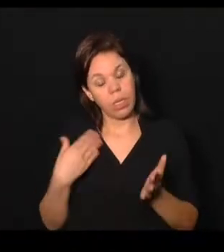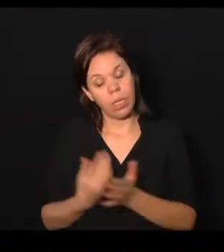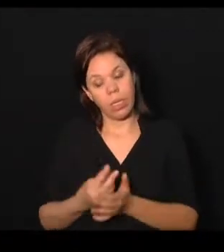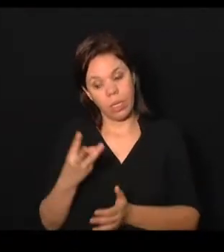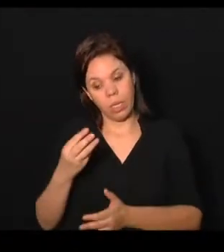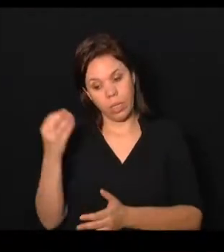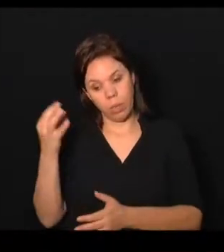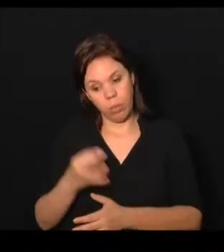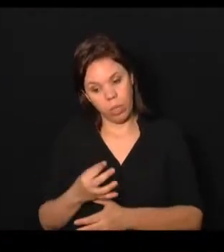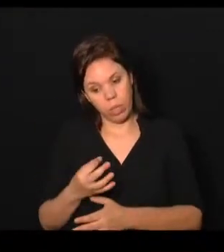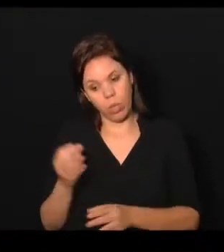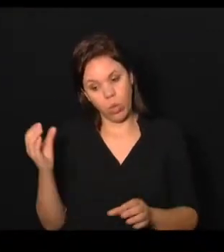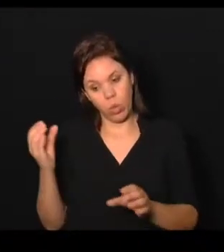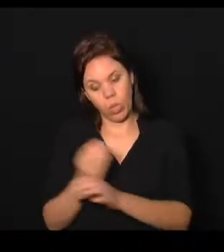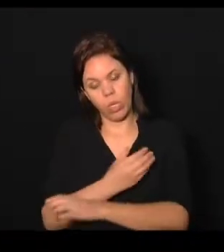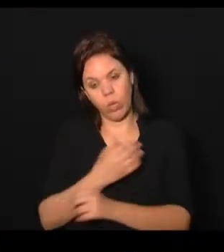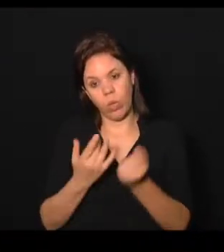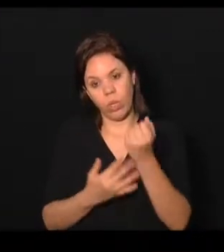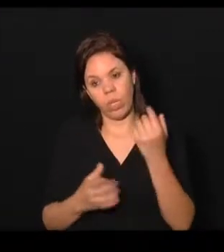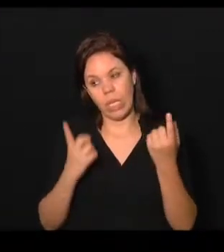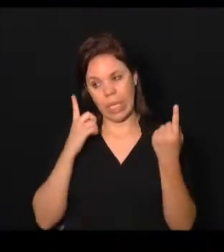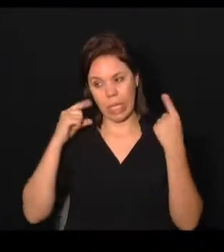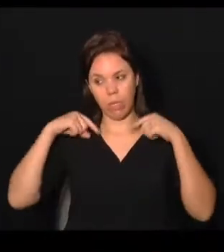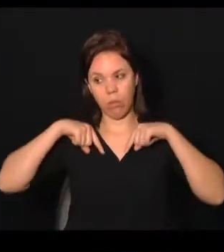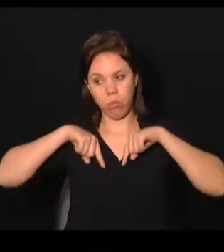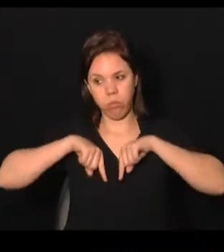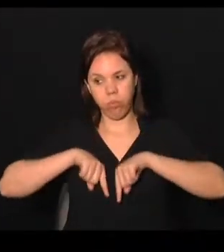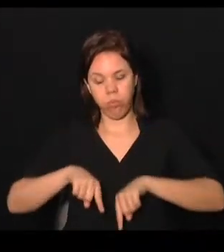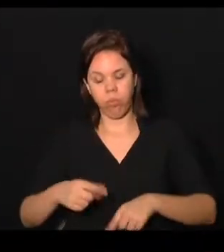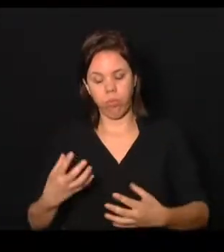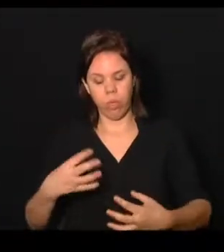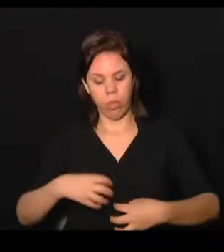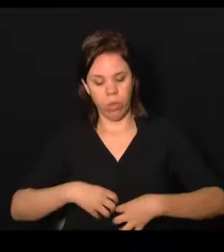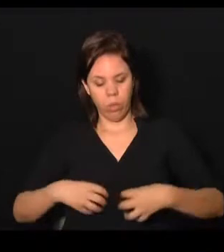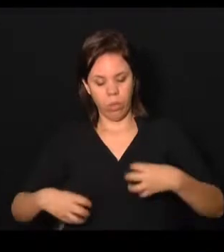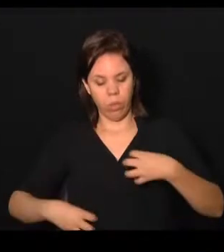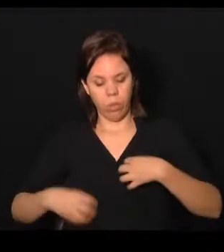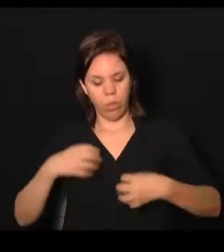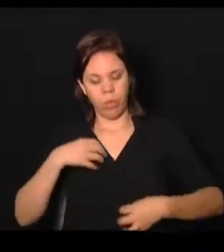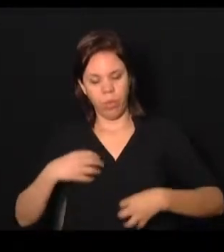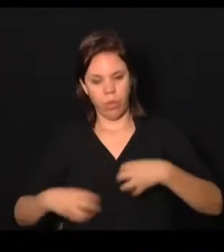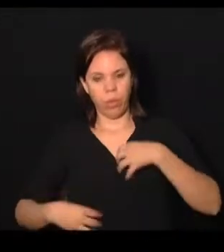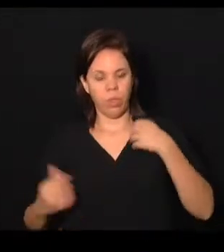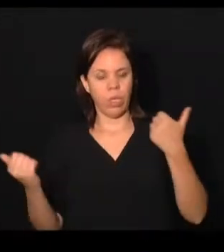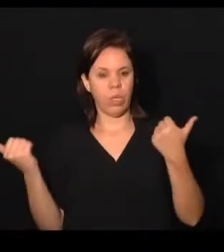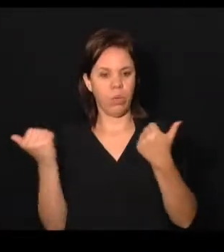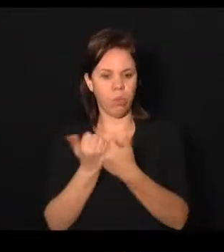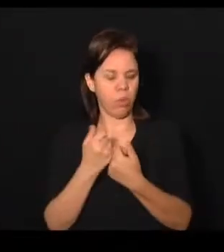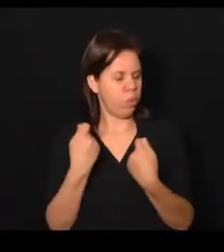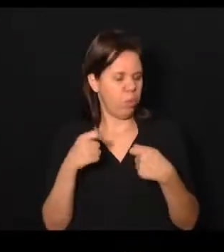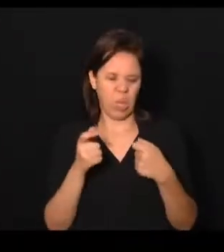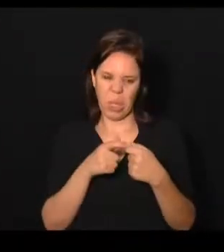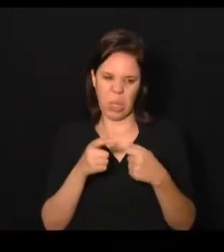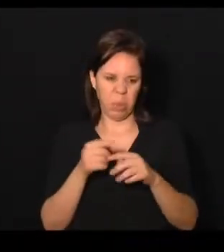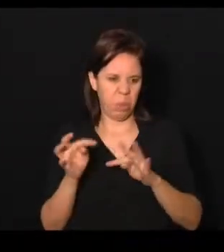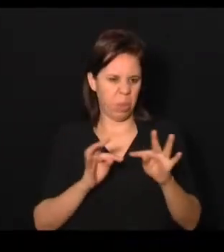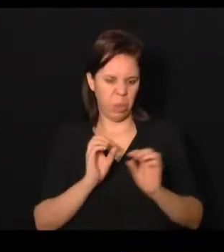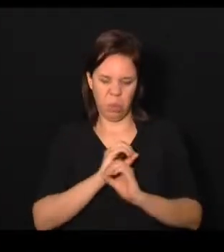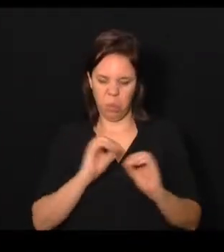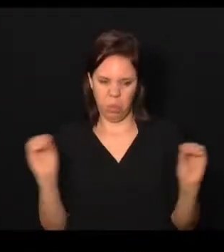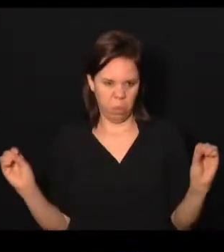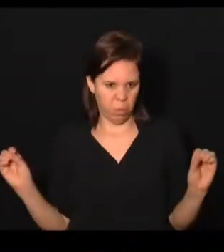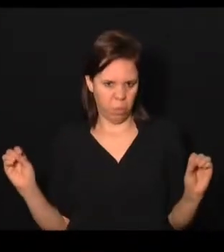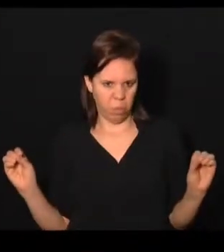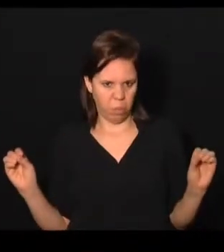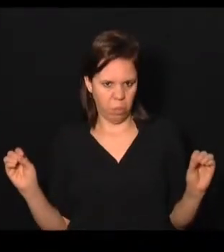30% do total de sangue que a gente tem circulando, o nosso organismo consegue repor sem uma intervenção médica tão efetiva,